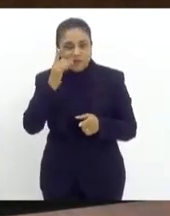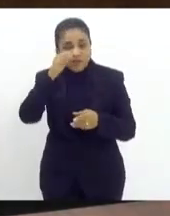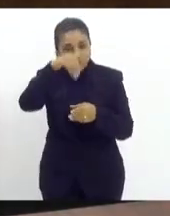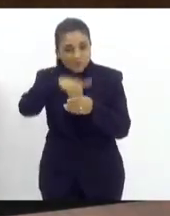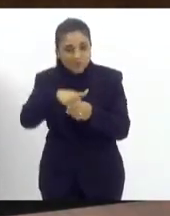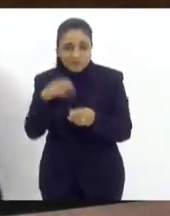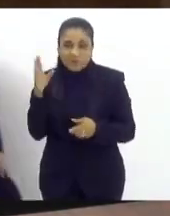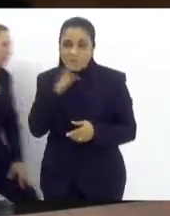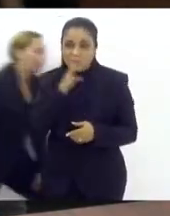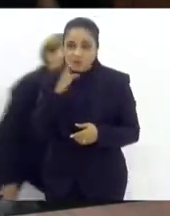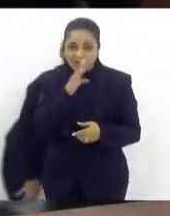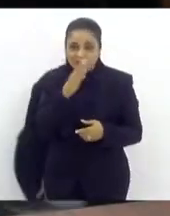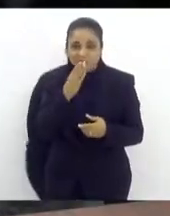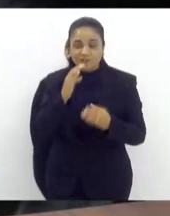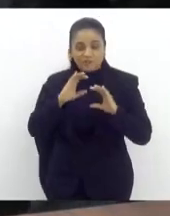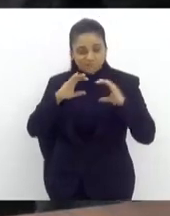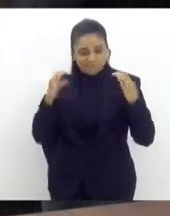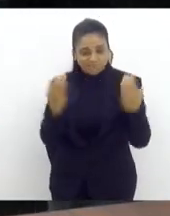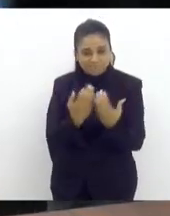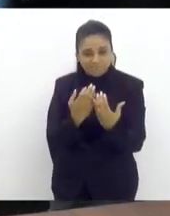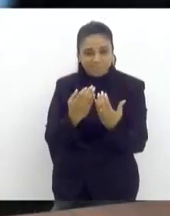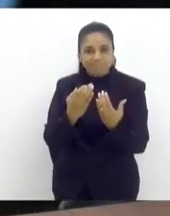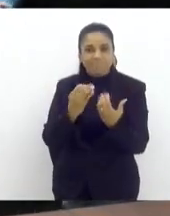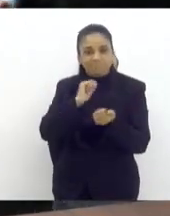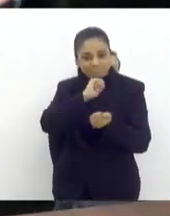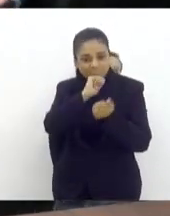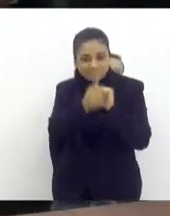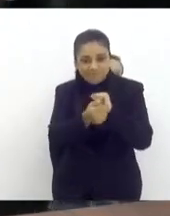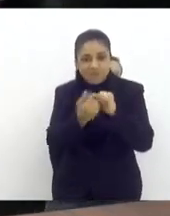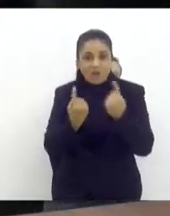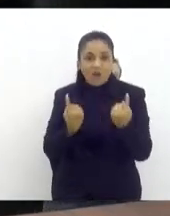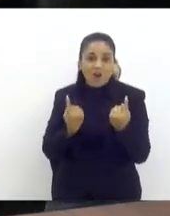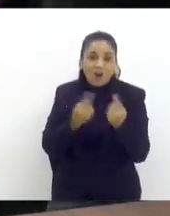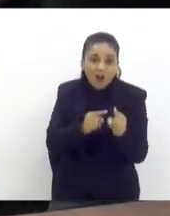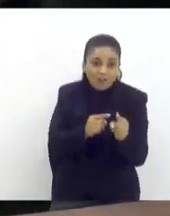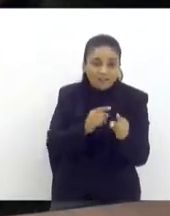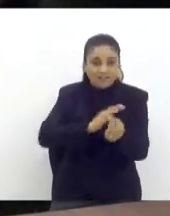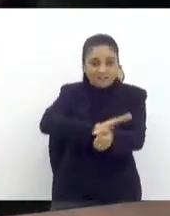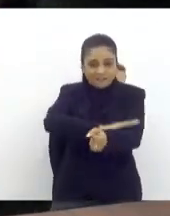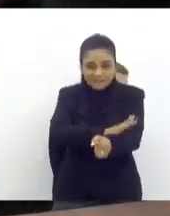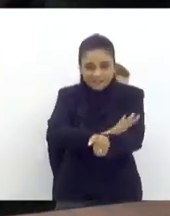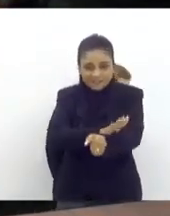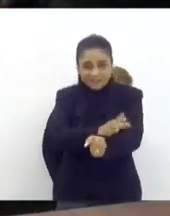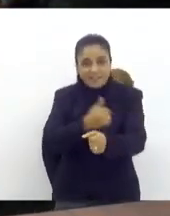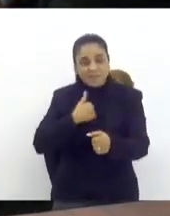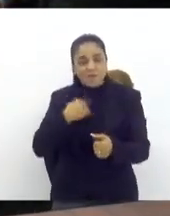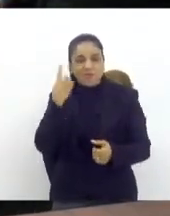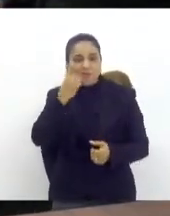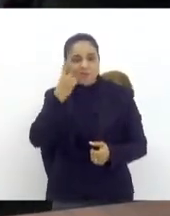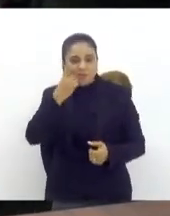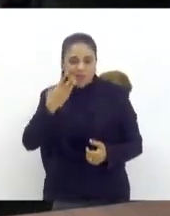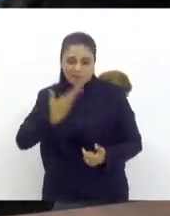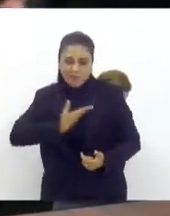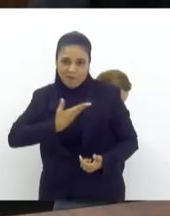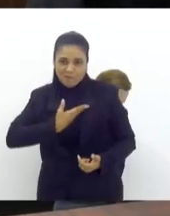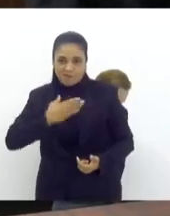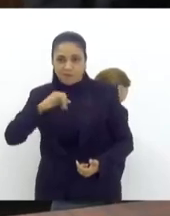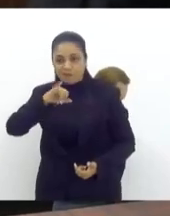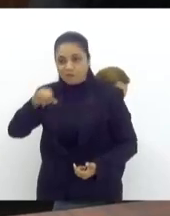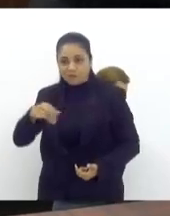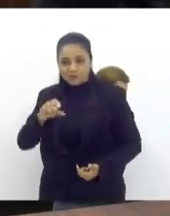o racismo nas Arenas de esportes vendo o deputados aqui solicitando a qual autoria para o meu querido companheiro de bancada